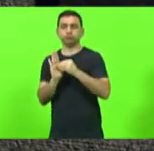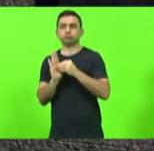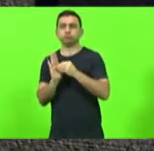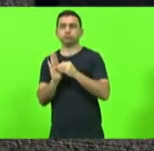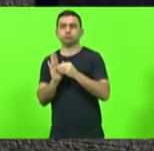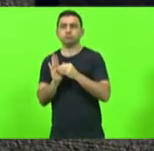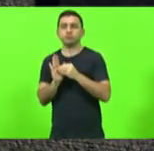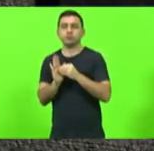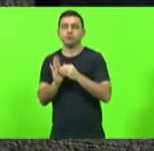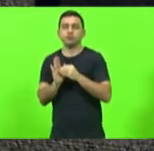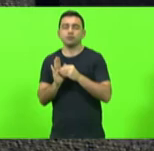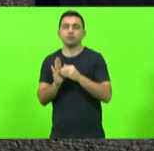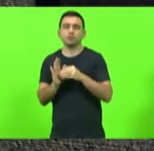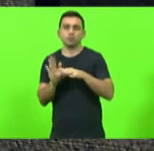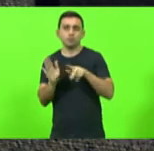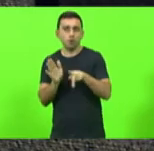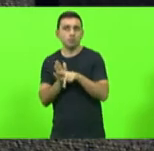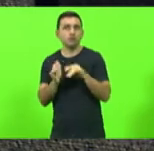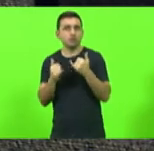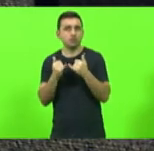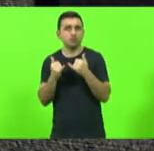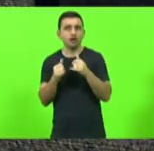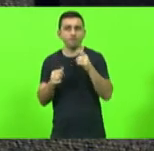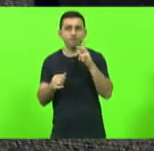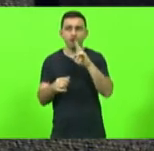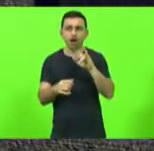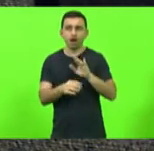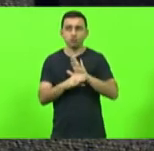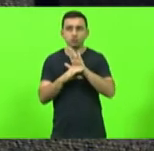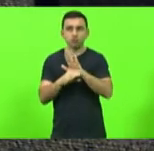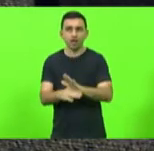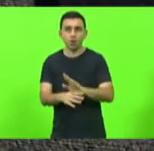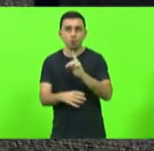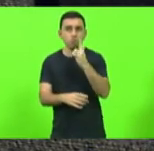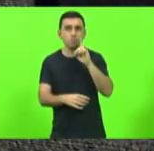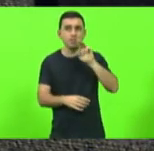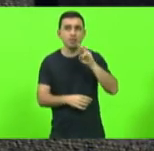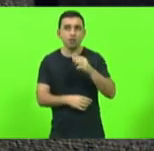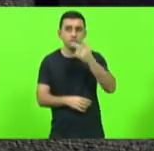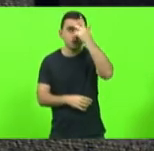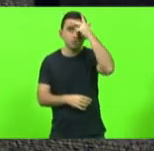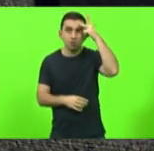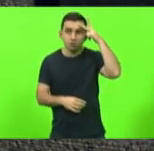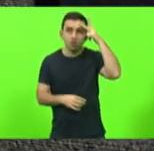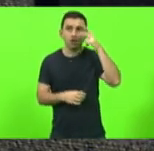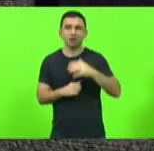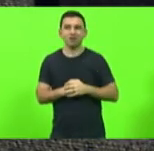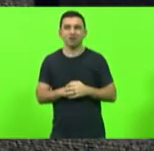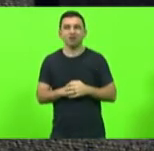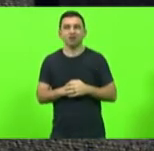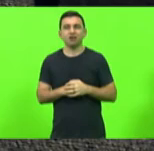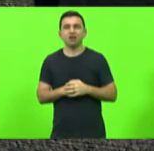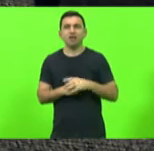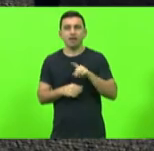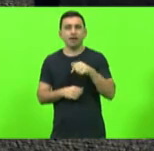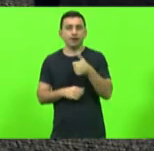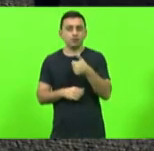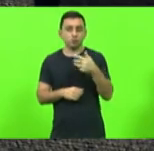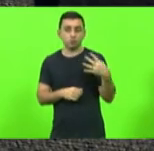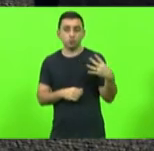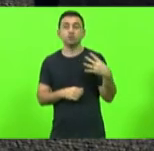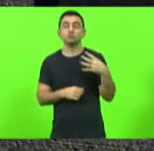Santa Catarina, isso vai beneficiar aproximadamente 1 milhão de pessoas, ou seja, cerca de 14% da